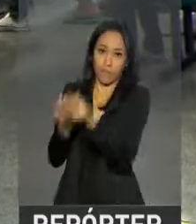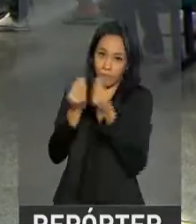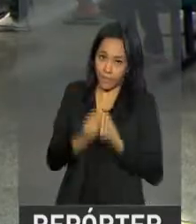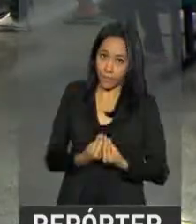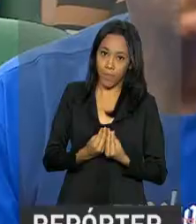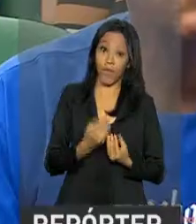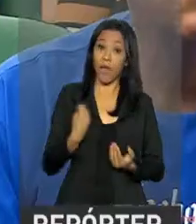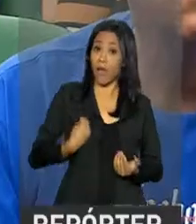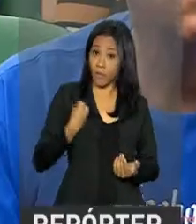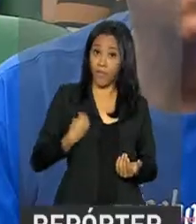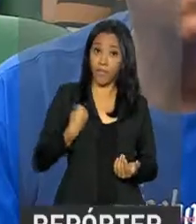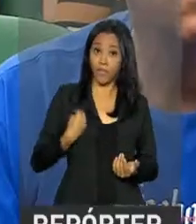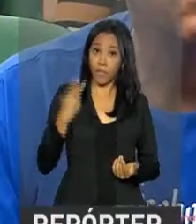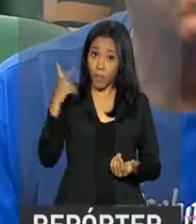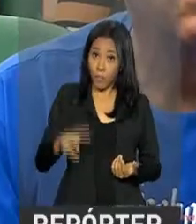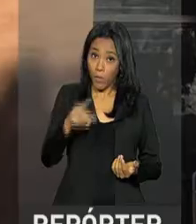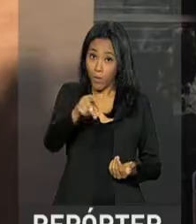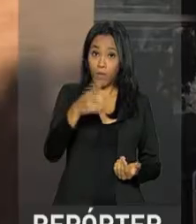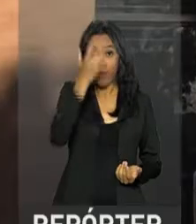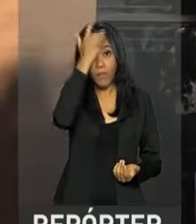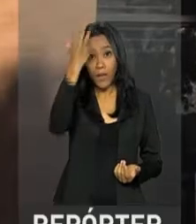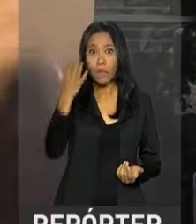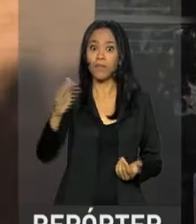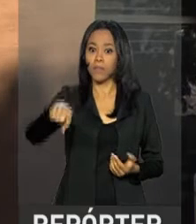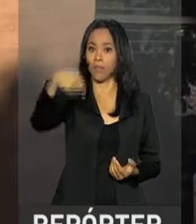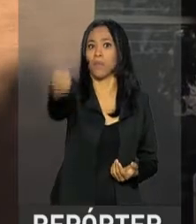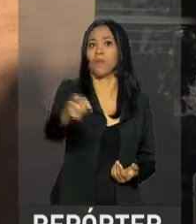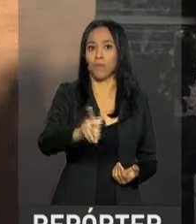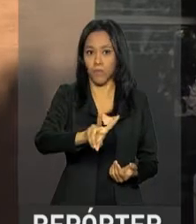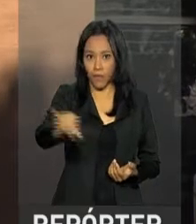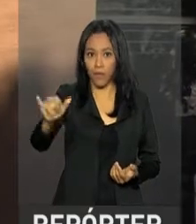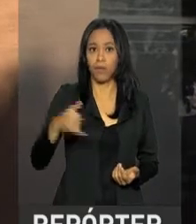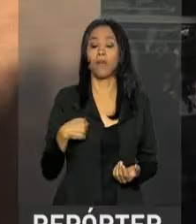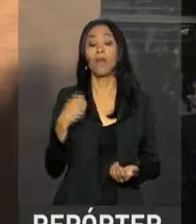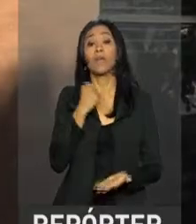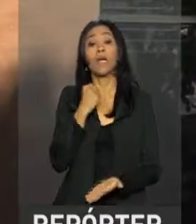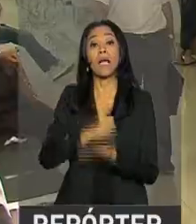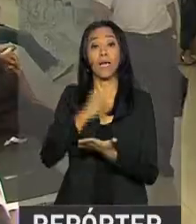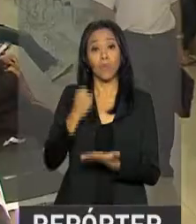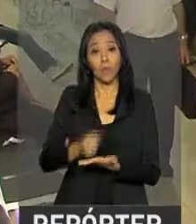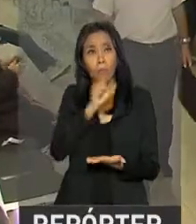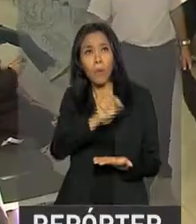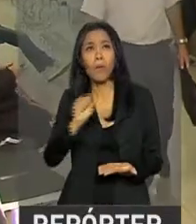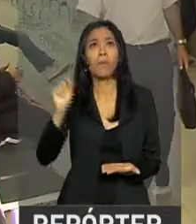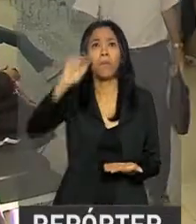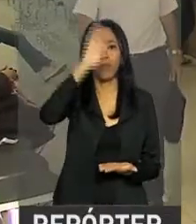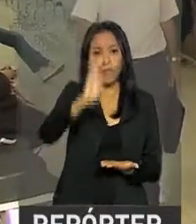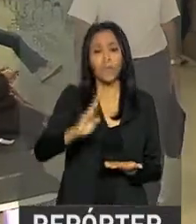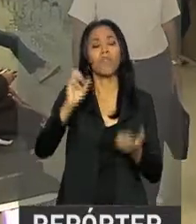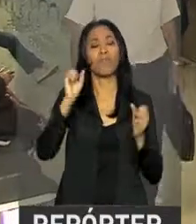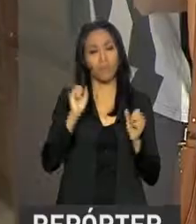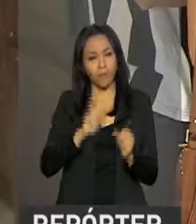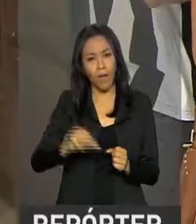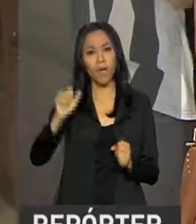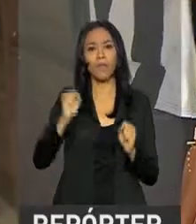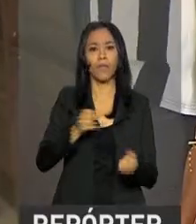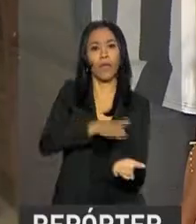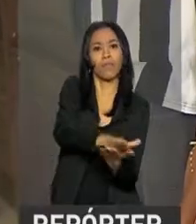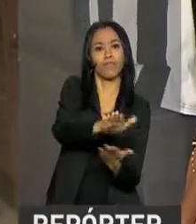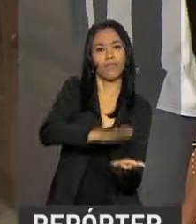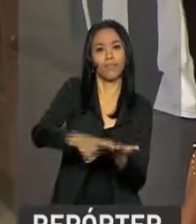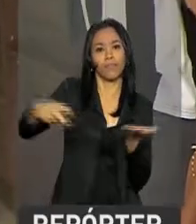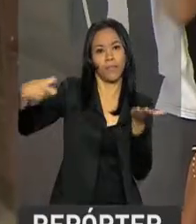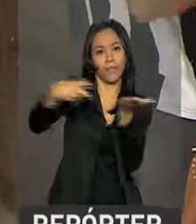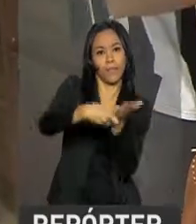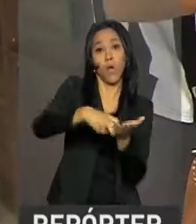como rodrigo deve ficar mais fácil a partir de agora cartórios de todo o país vão poder emitir carteira de identidade ou a segunda